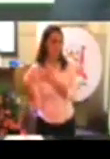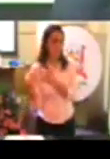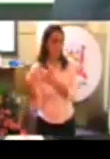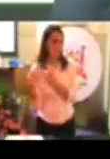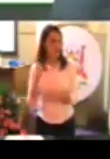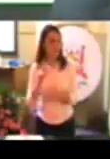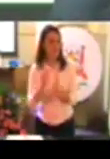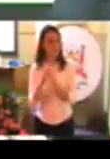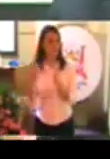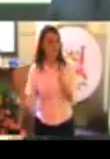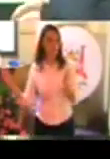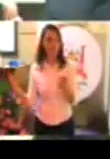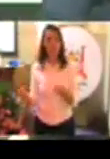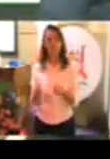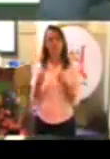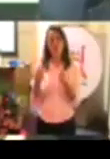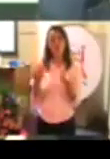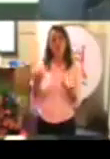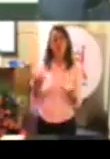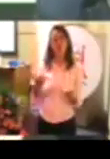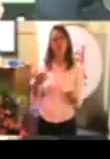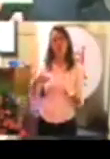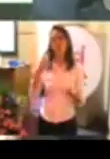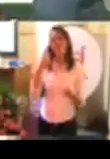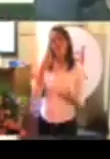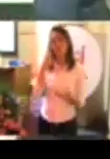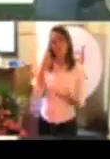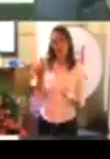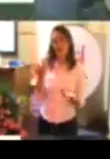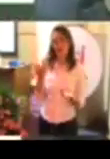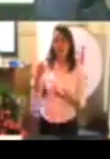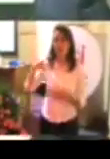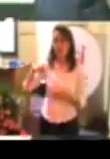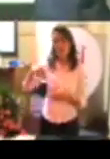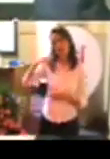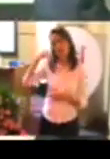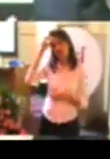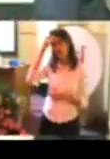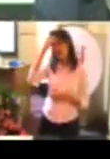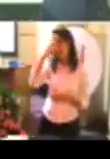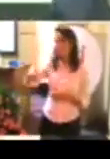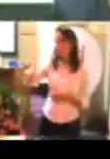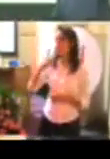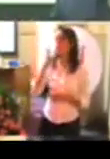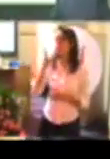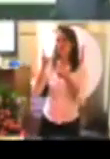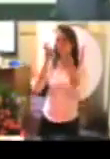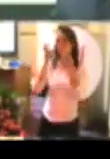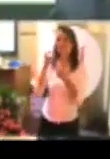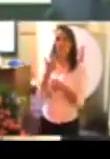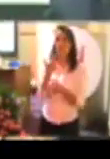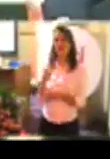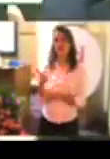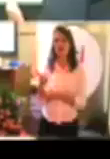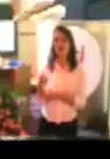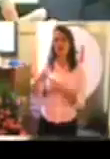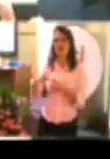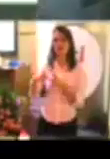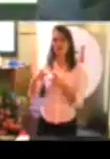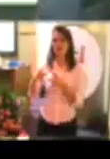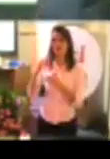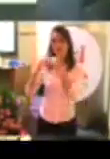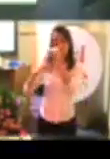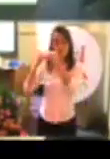professores. Essa é uma realidade que talvez aqui em Criciúma vocês não percebam. Você é uma